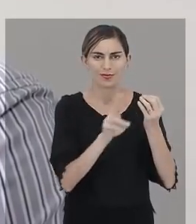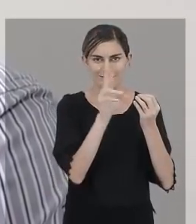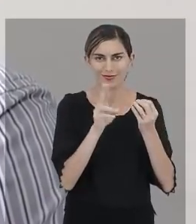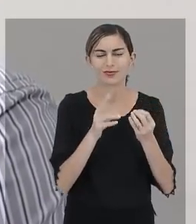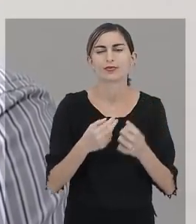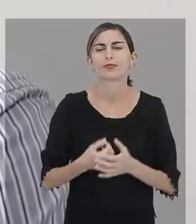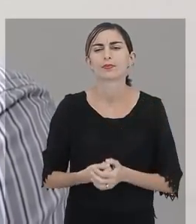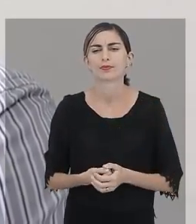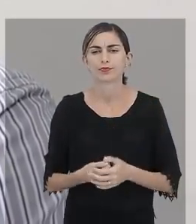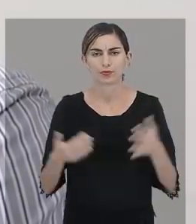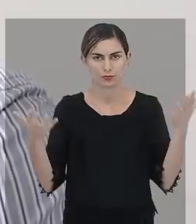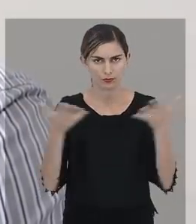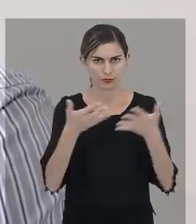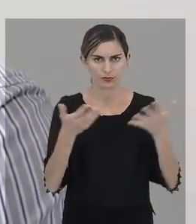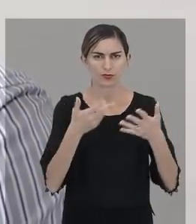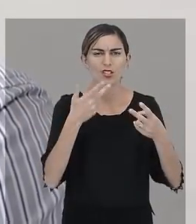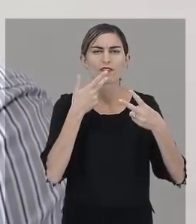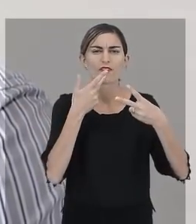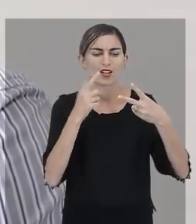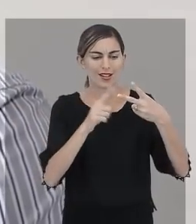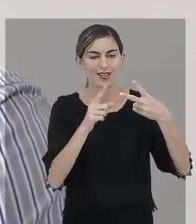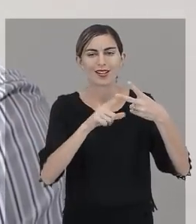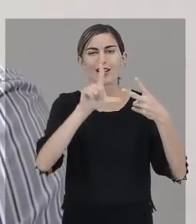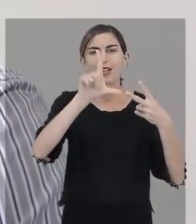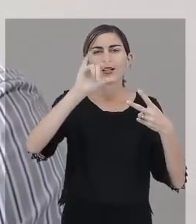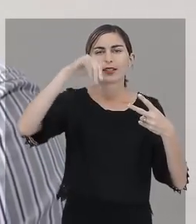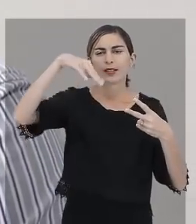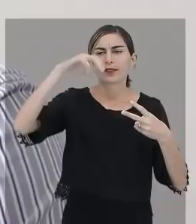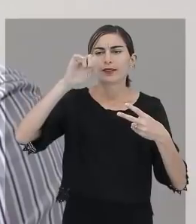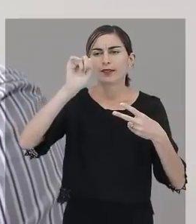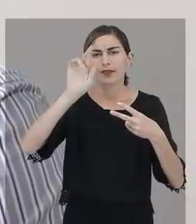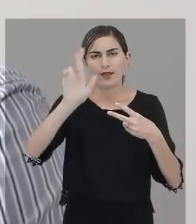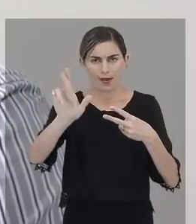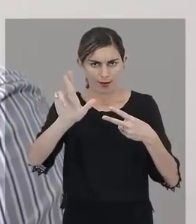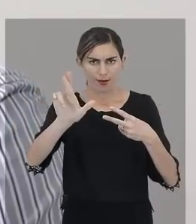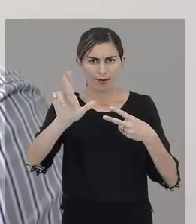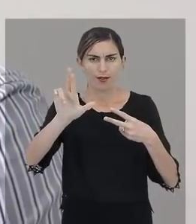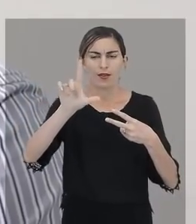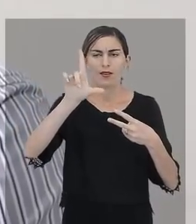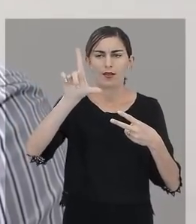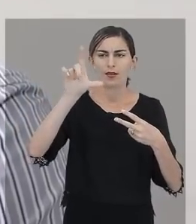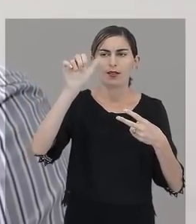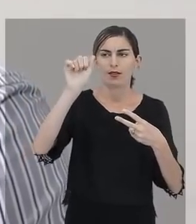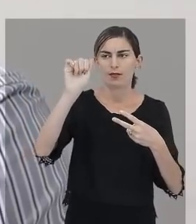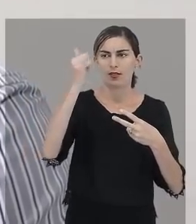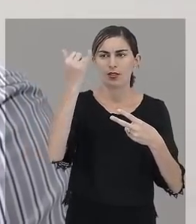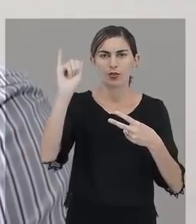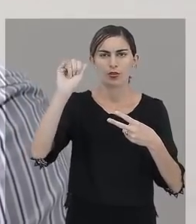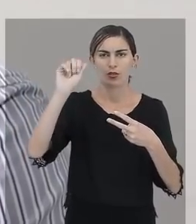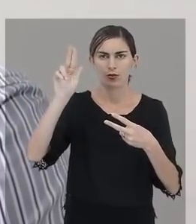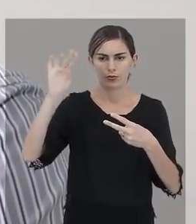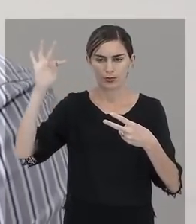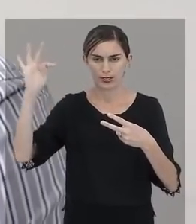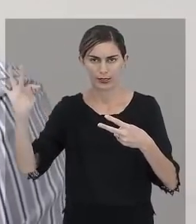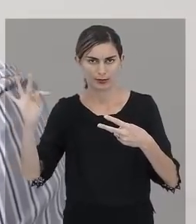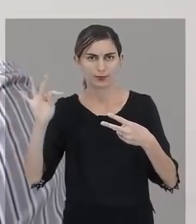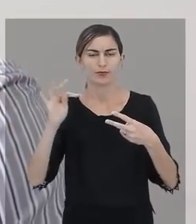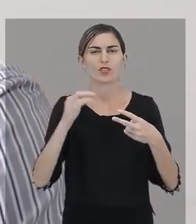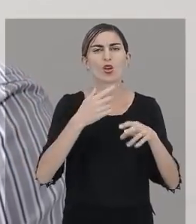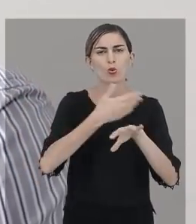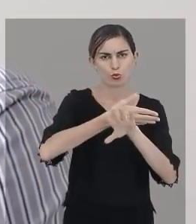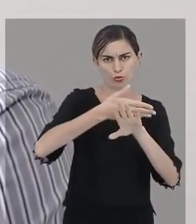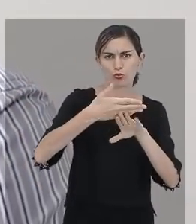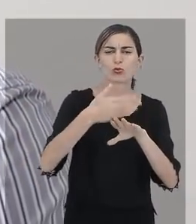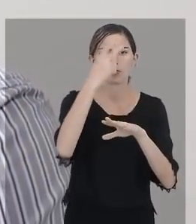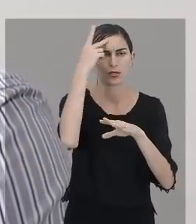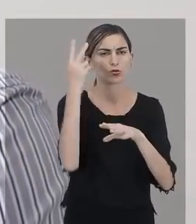Layout. Agora a gente vai falar do Linear Layout, que é também um gerenciador de layout bastante utilizado e bem comum,